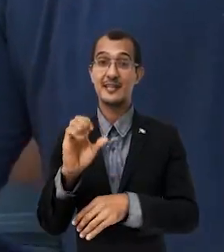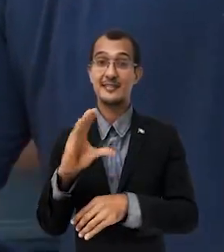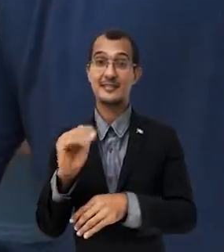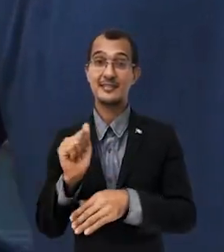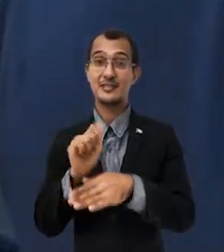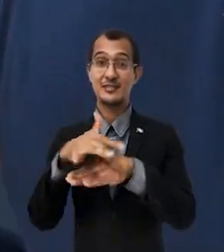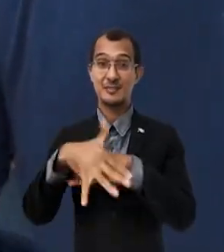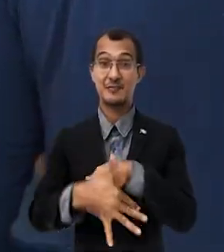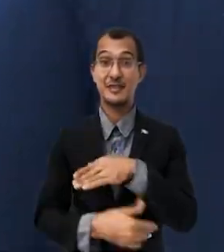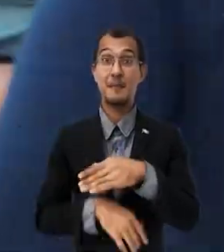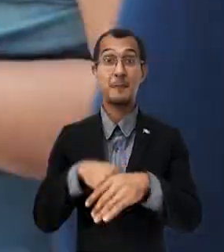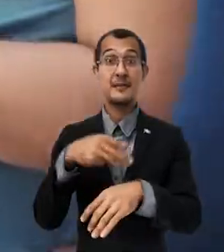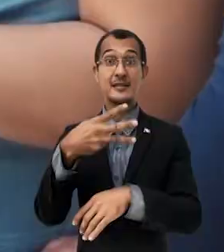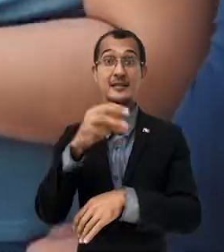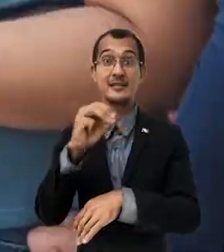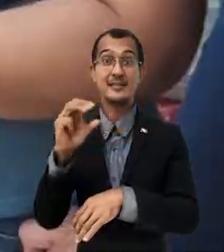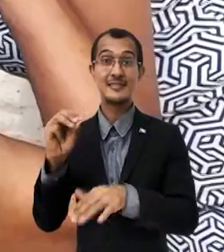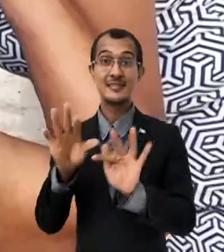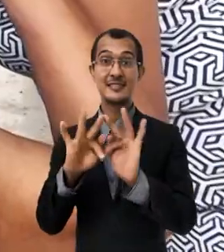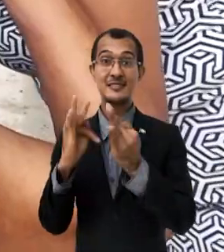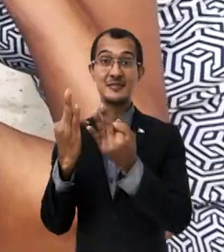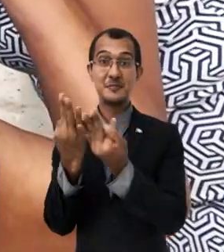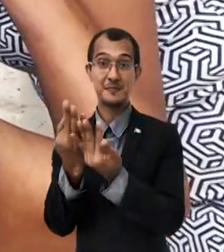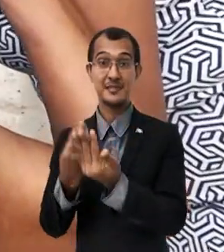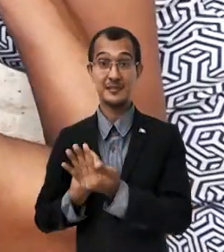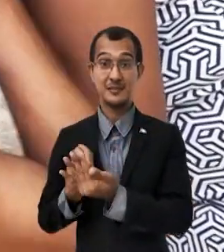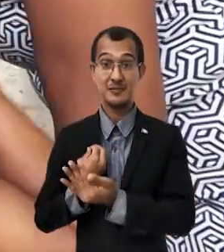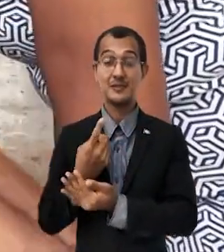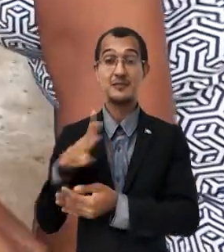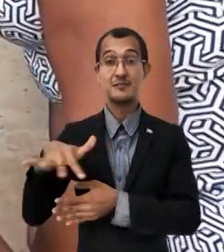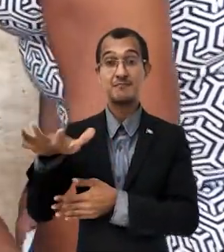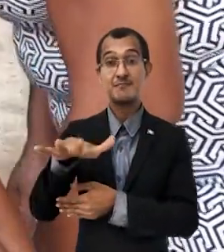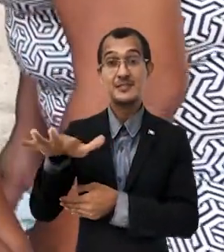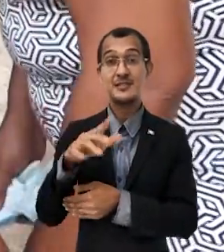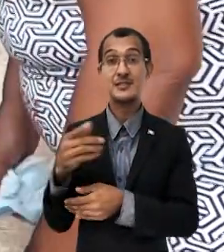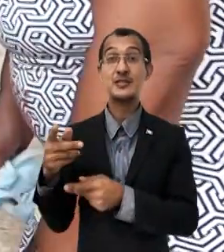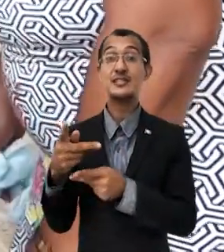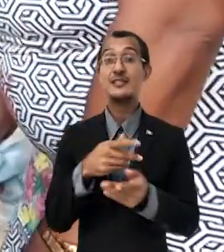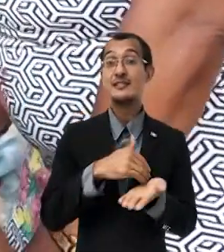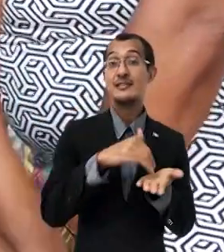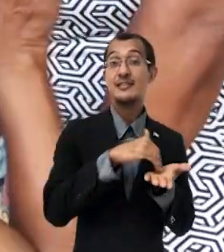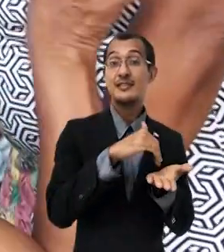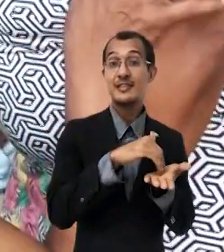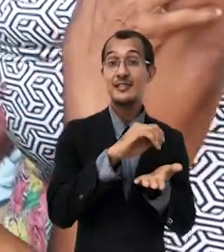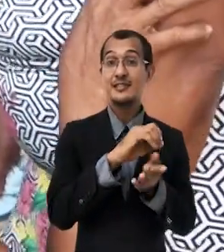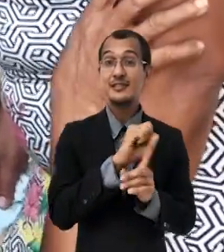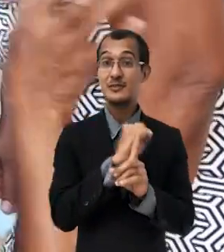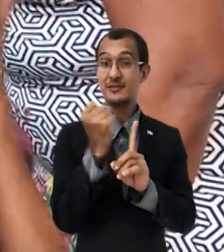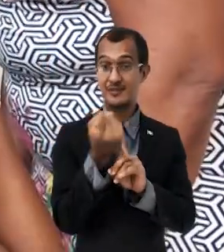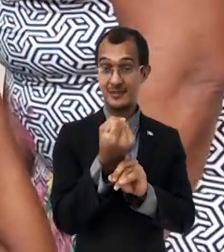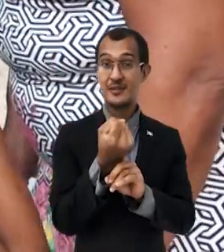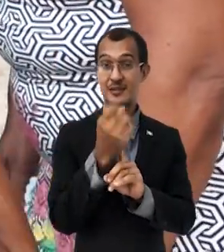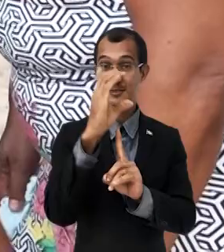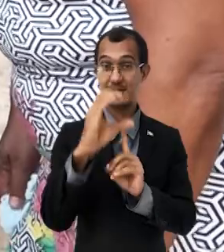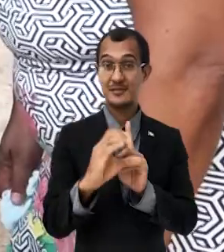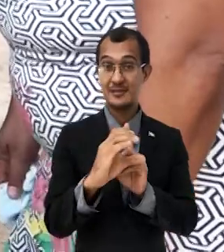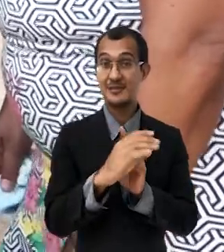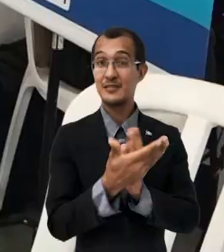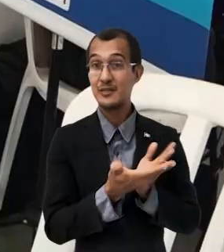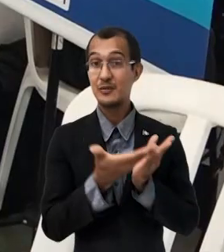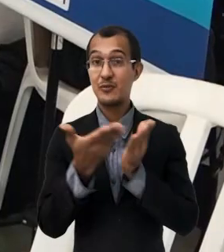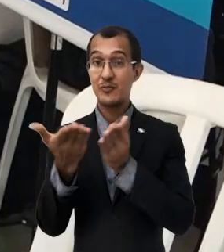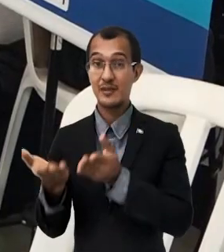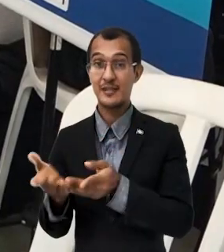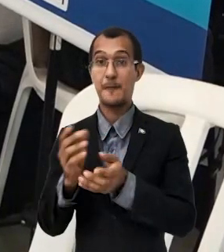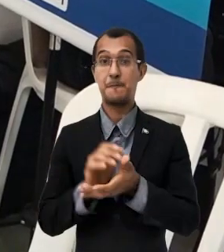300 famílias que moram na comunidade receberam a visita da Secretaria de Estado de Assistência Social e Cidadania,